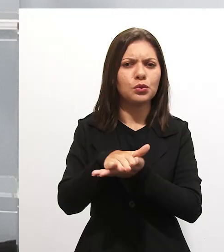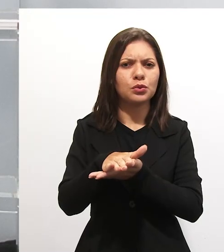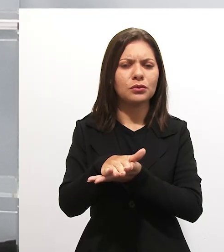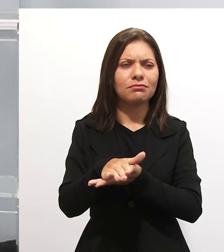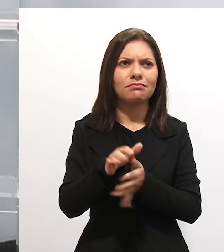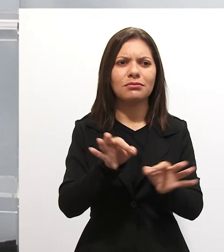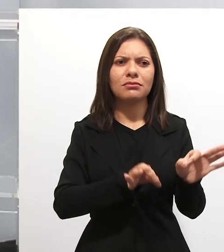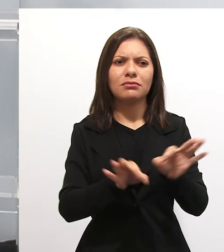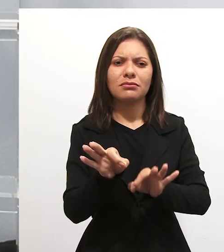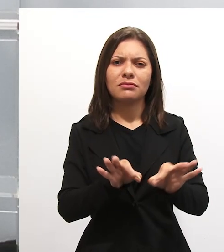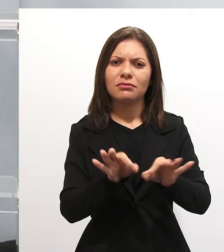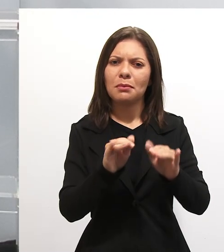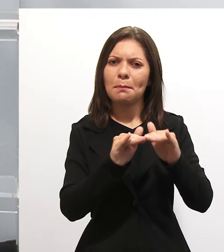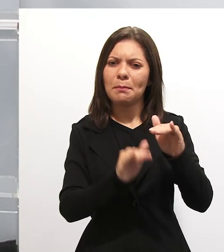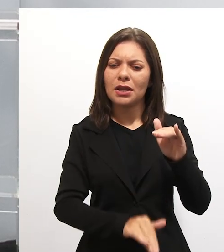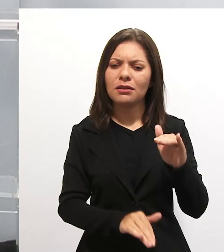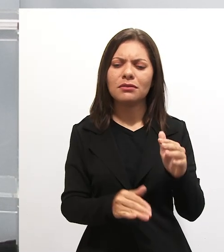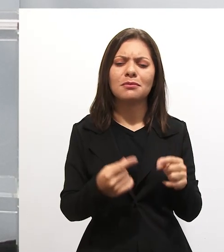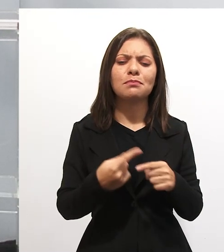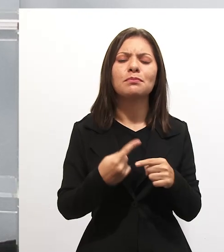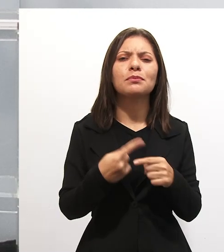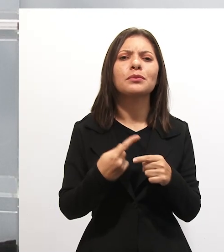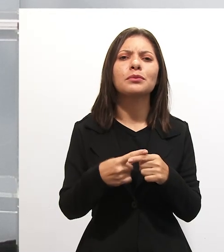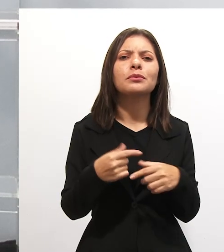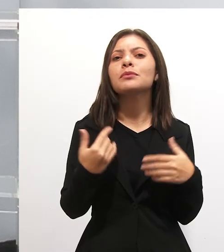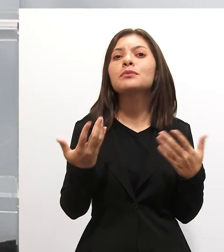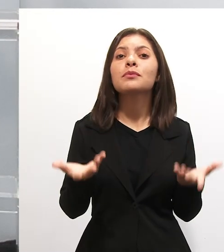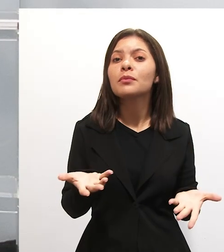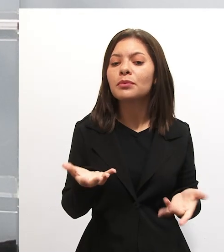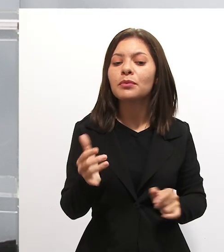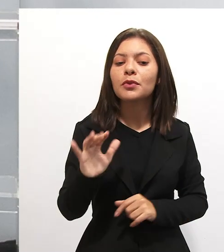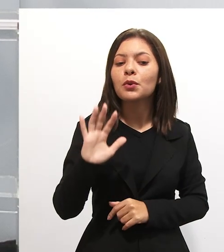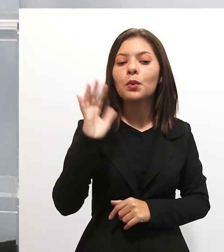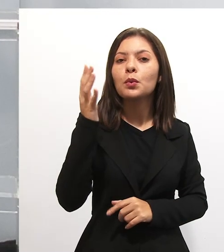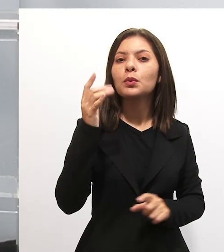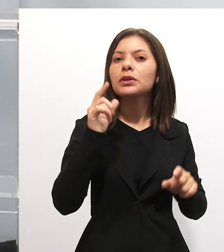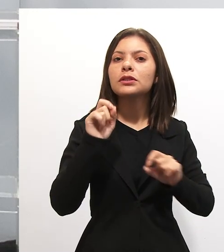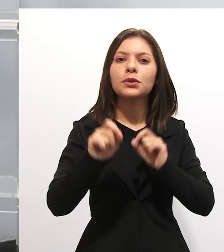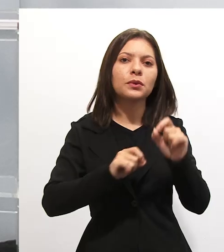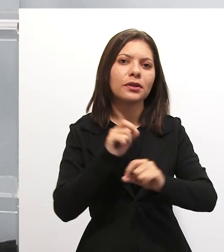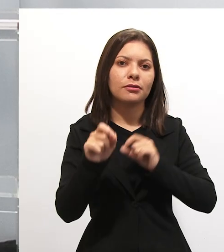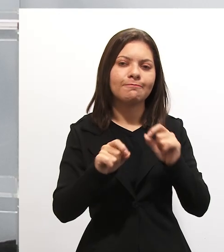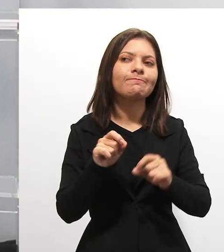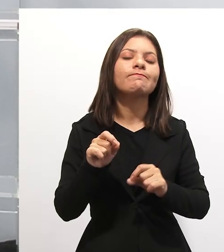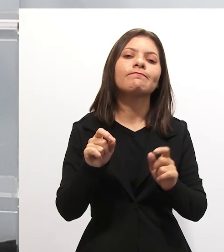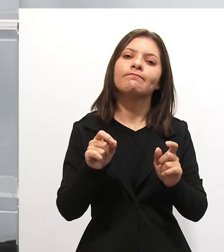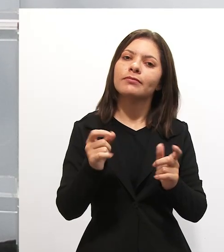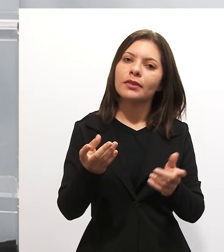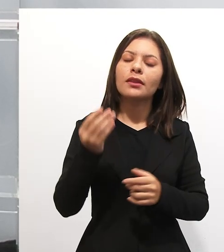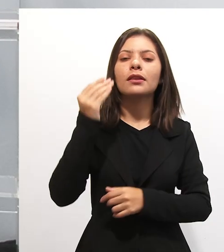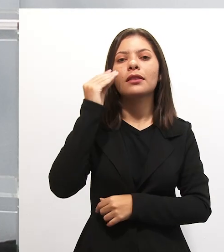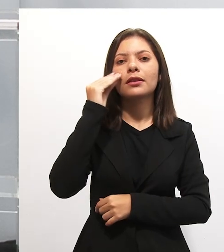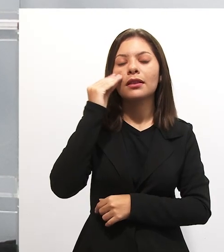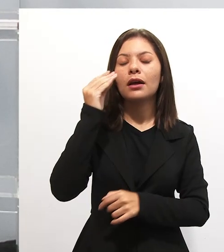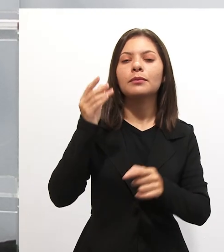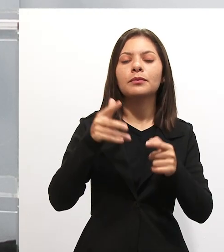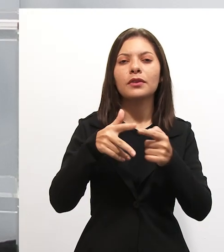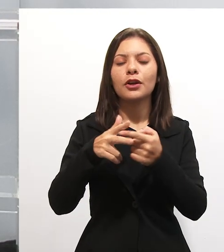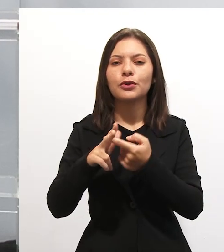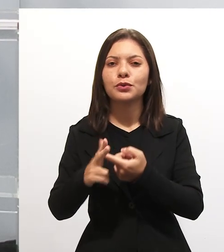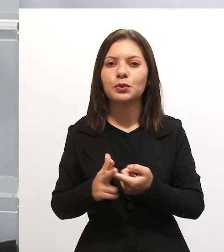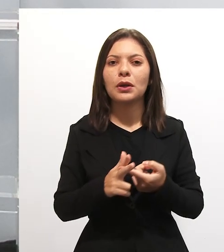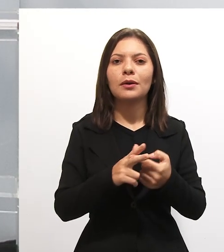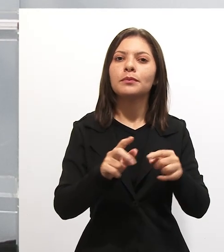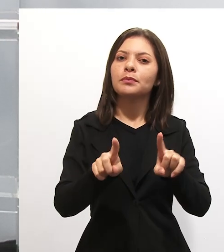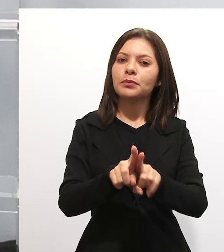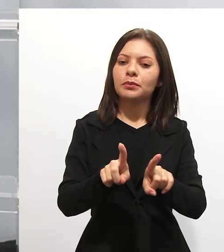gente tem que identificar o motivo para a gente tentar consertar e que até o final do ano, se